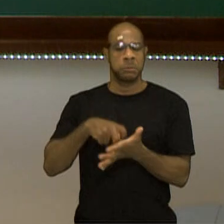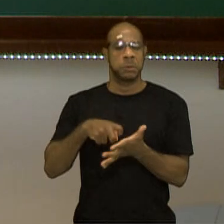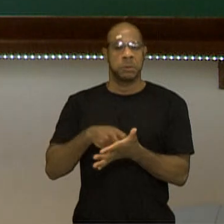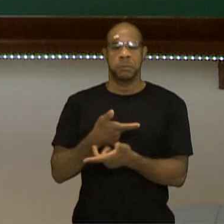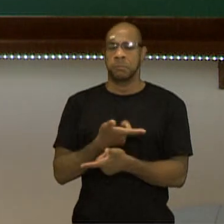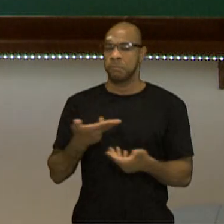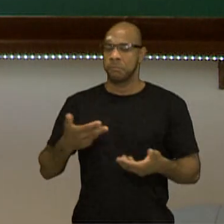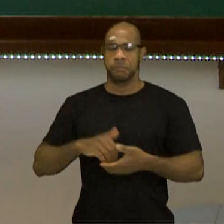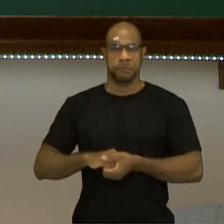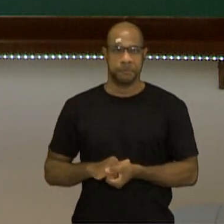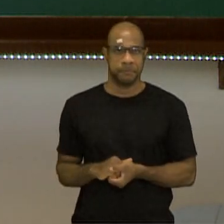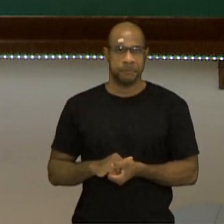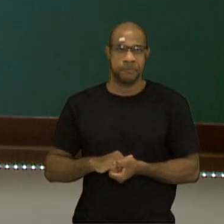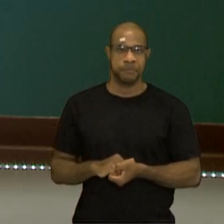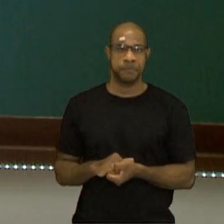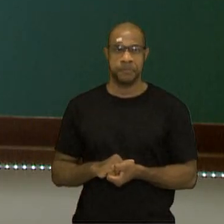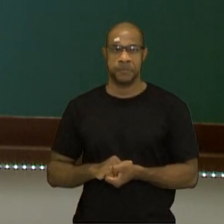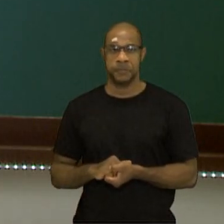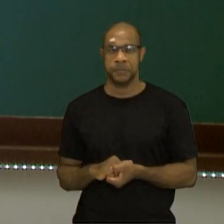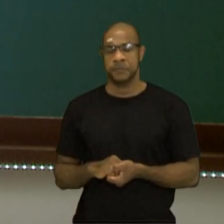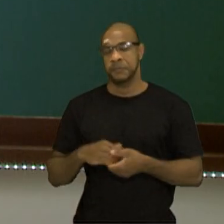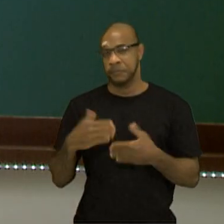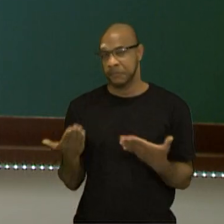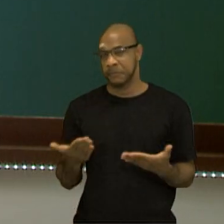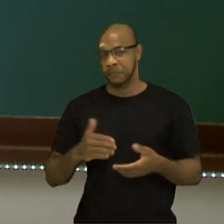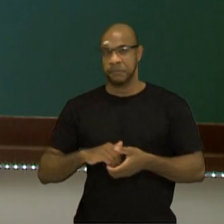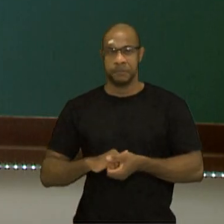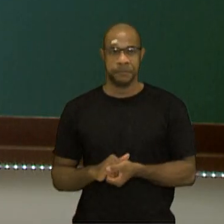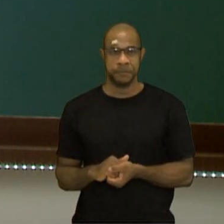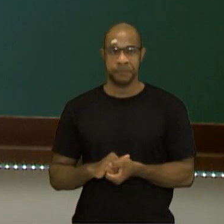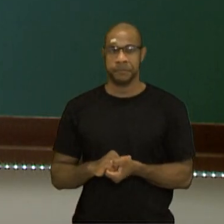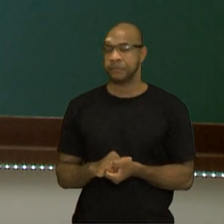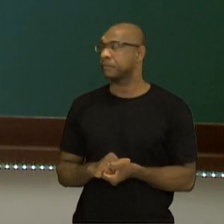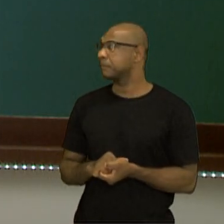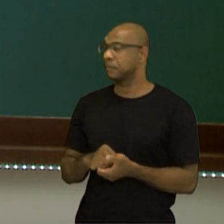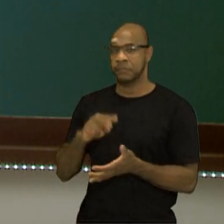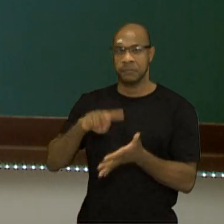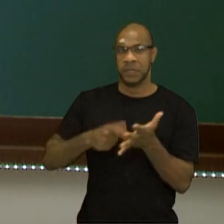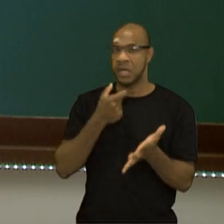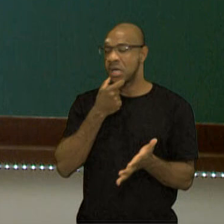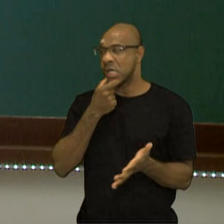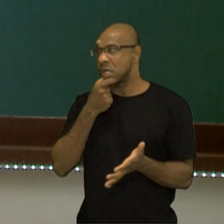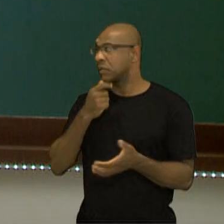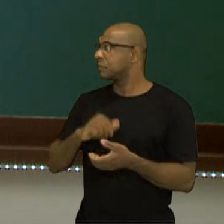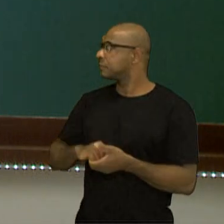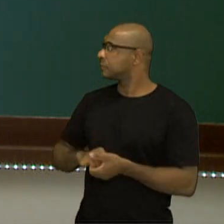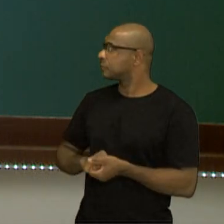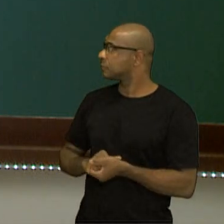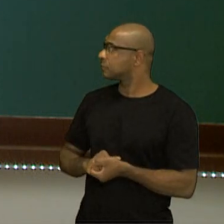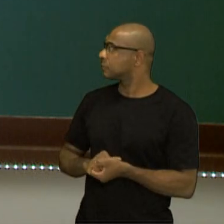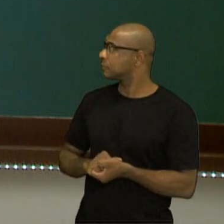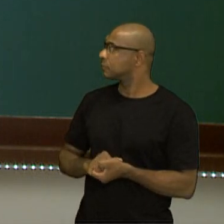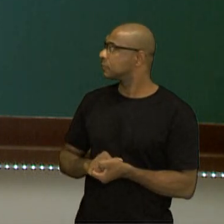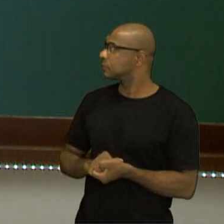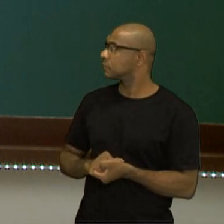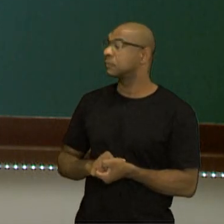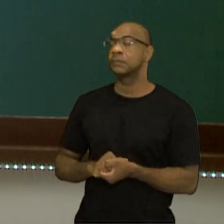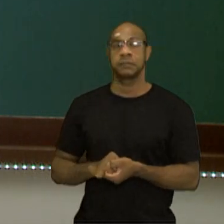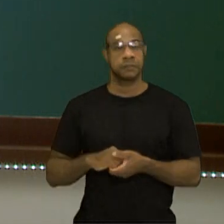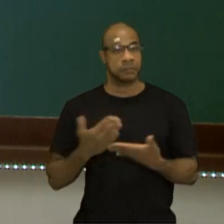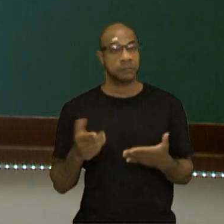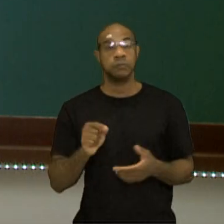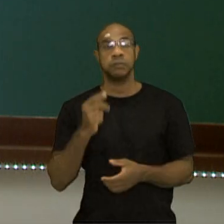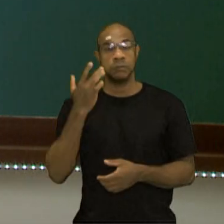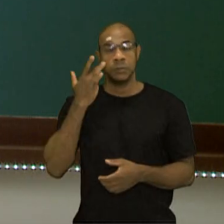por isso. Do you think it is safe to be a journalist here in Brazil? E aí, o que